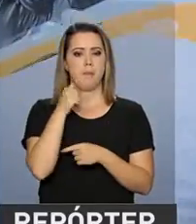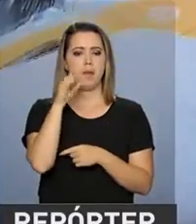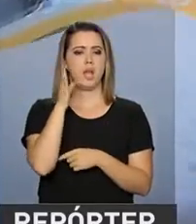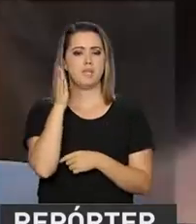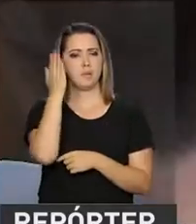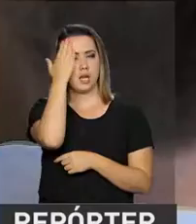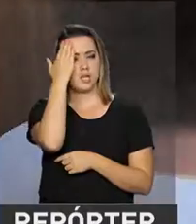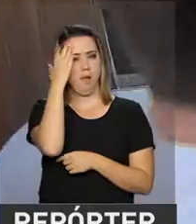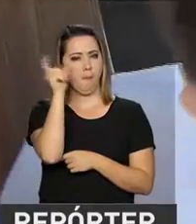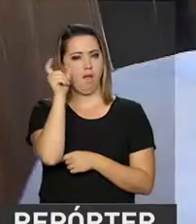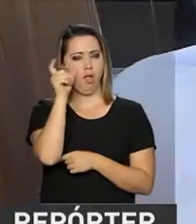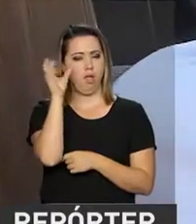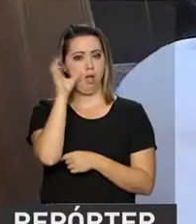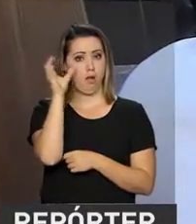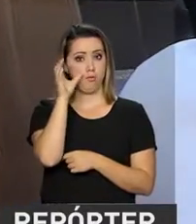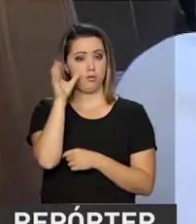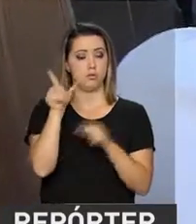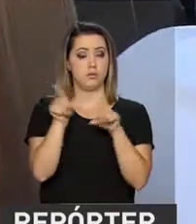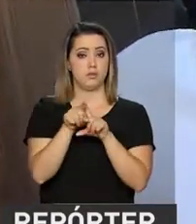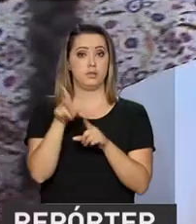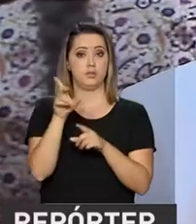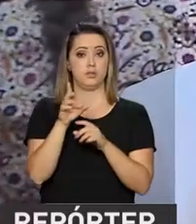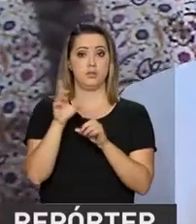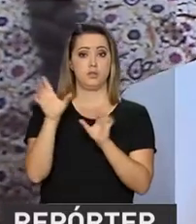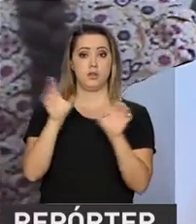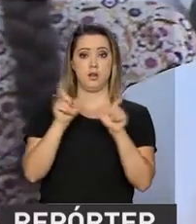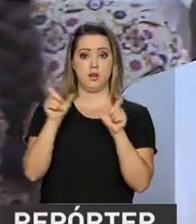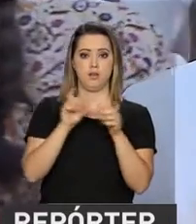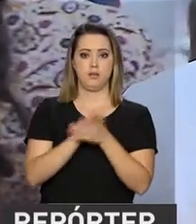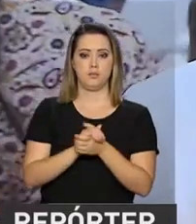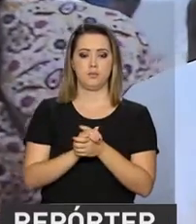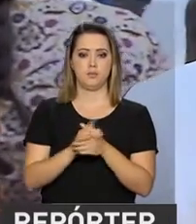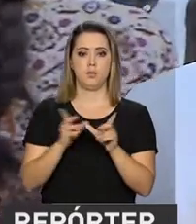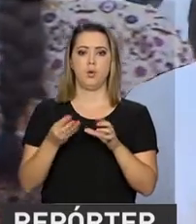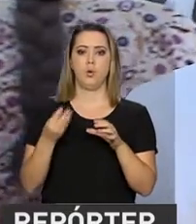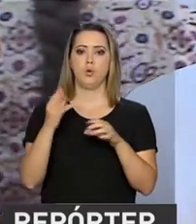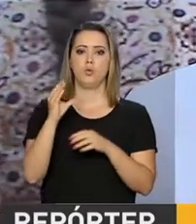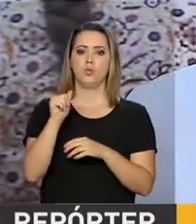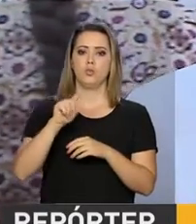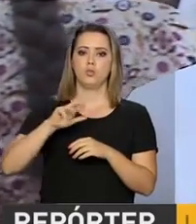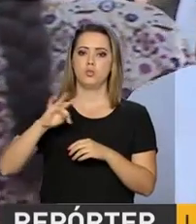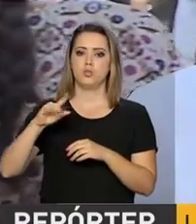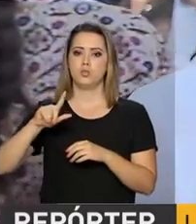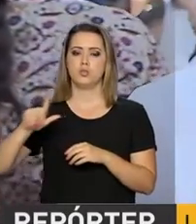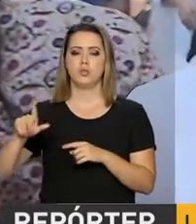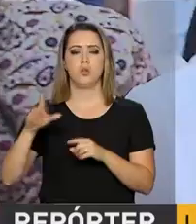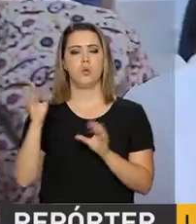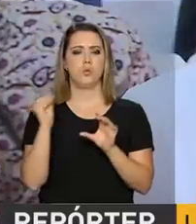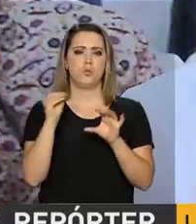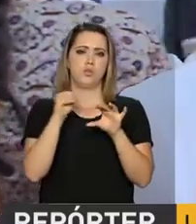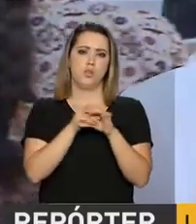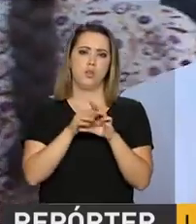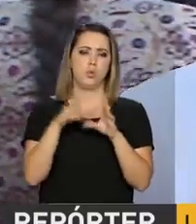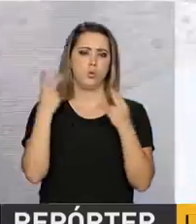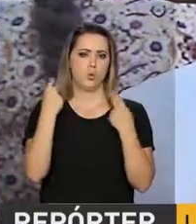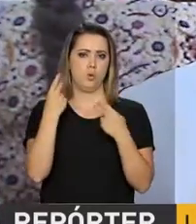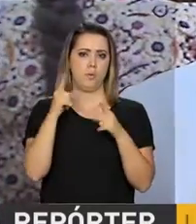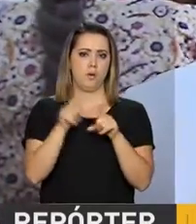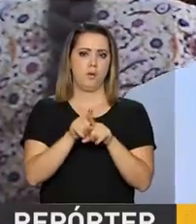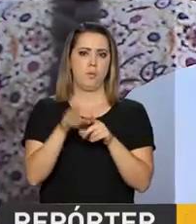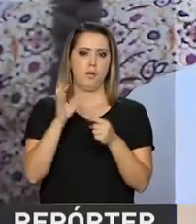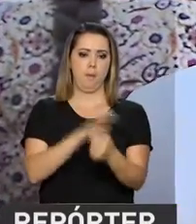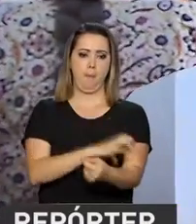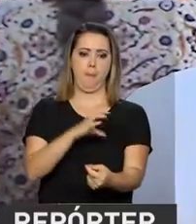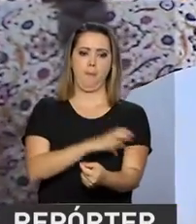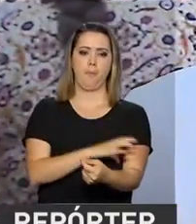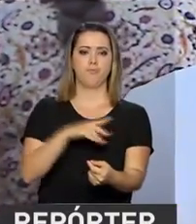e acabou recebendo o alerta o colesterol está dentro do normal a pressão arterial cedeu um pouco alterada você tá